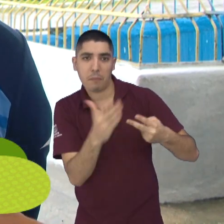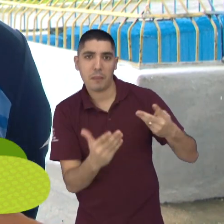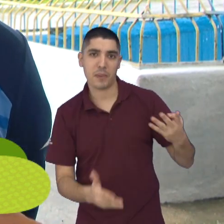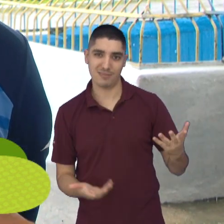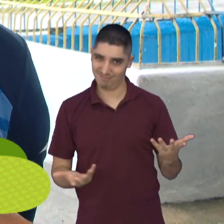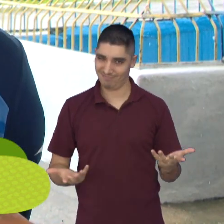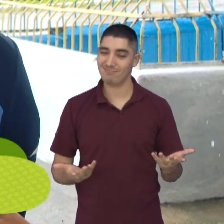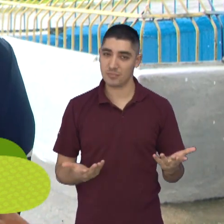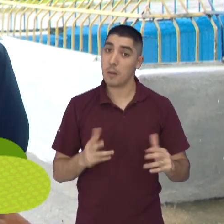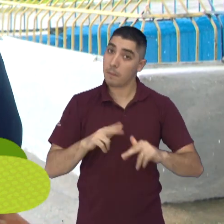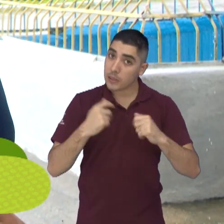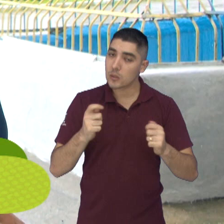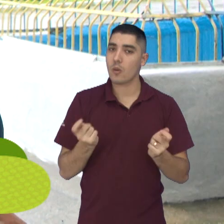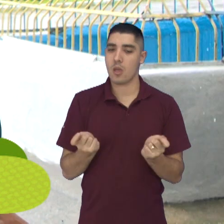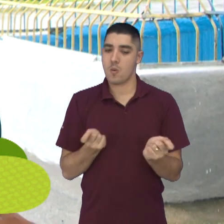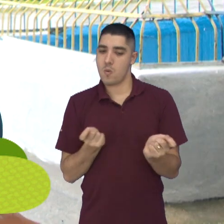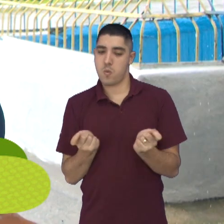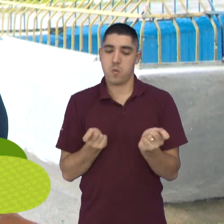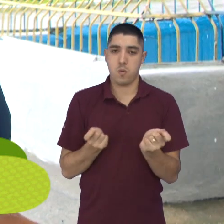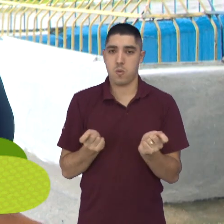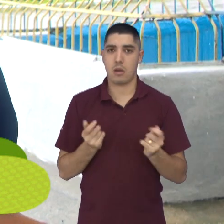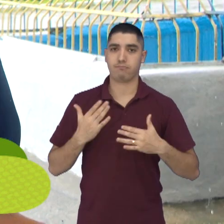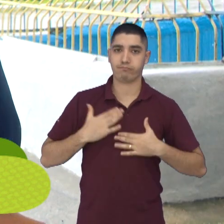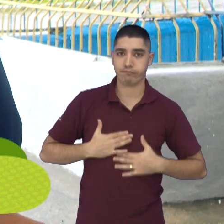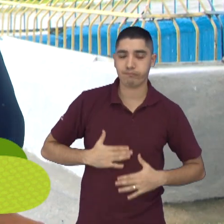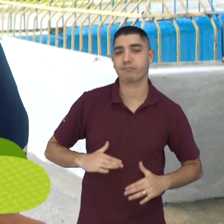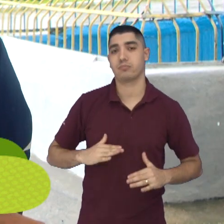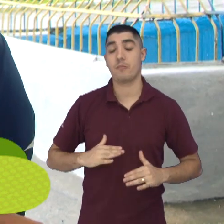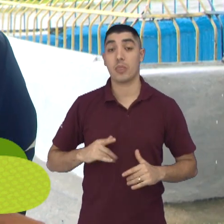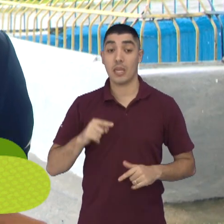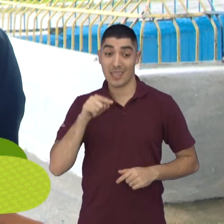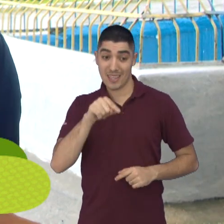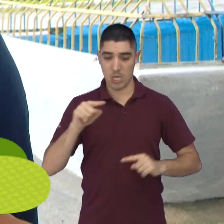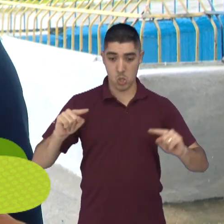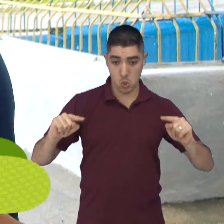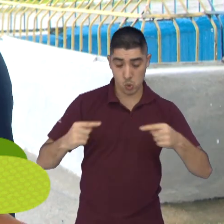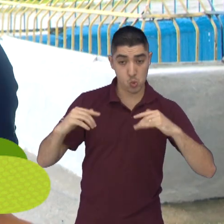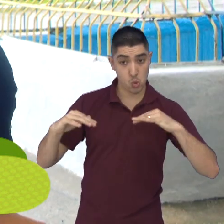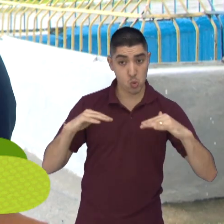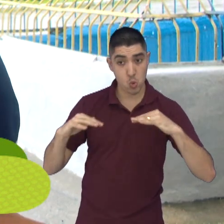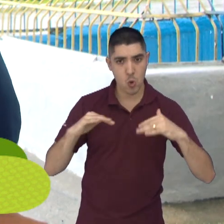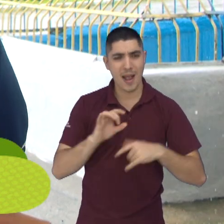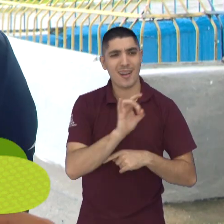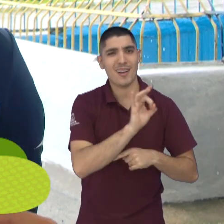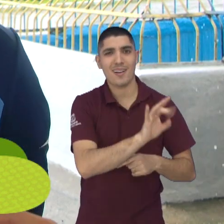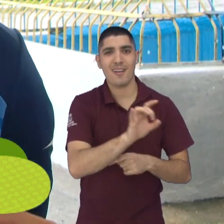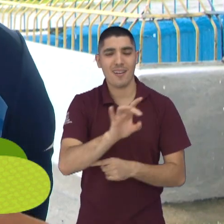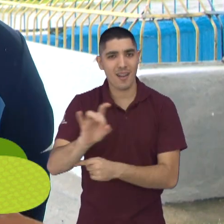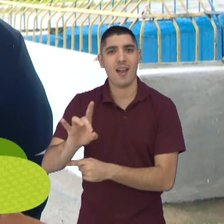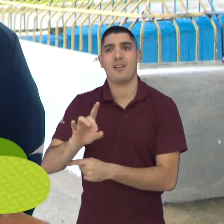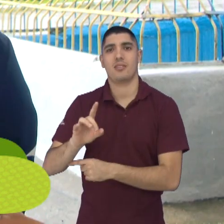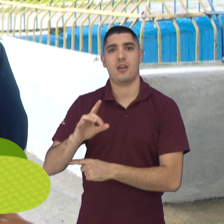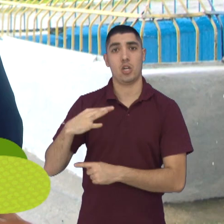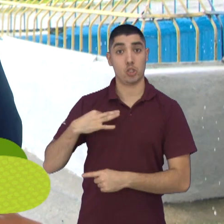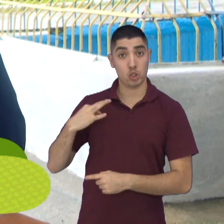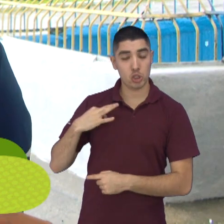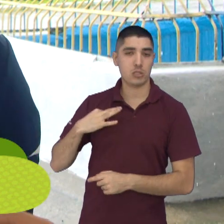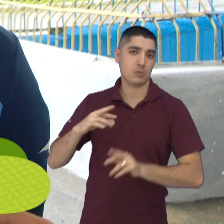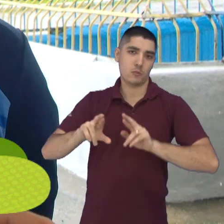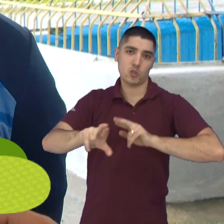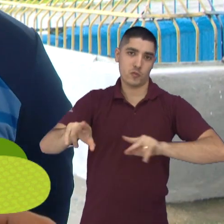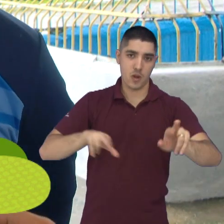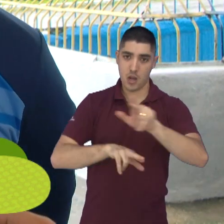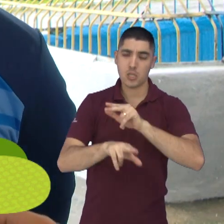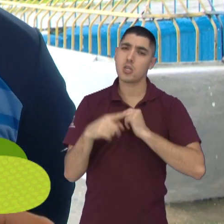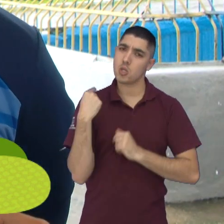precisa ter esse equilíbrio. E eu acho que são jogos, cada adversário requer uma situação. Então, nós vamos